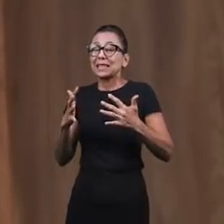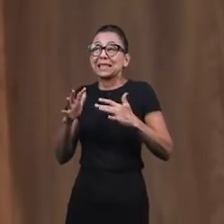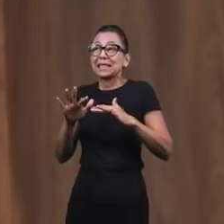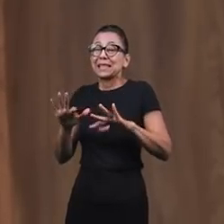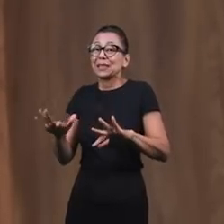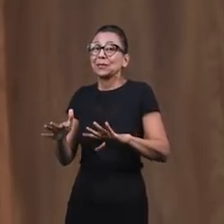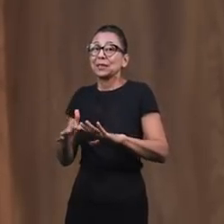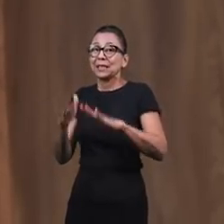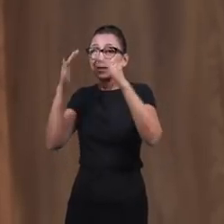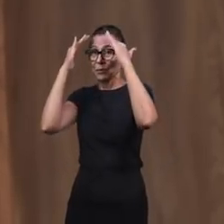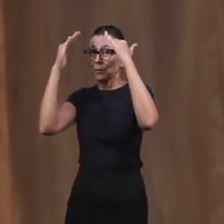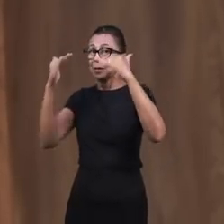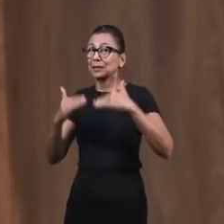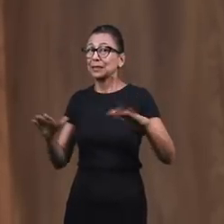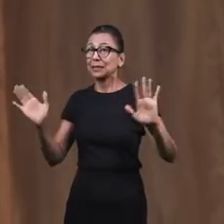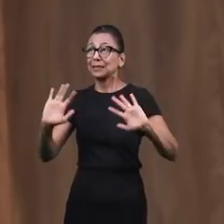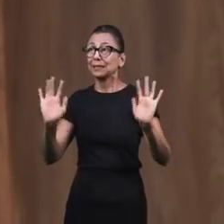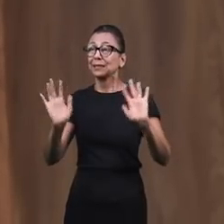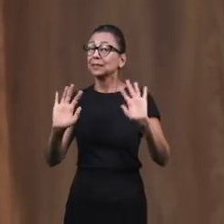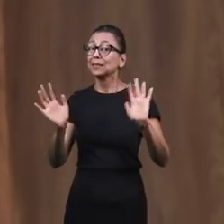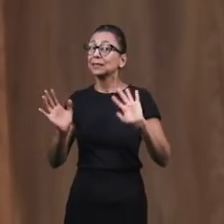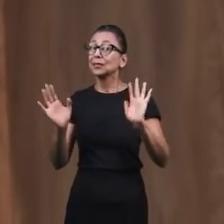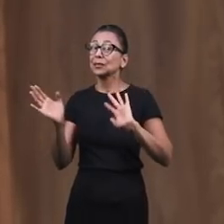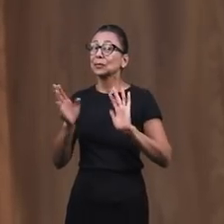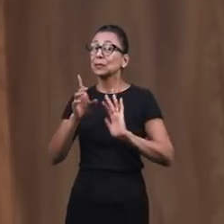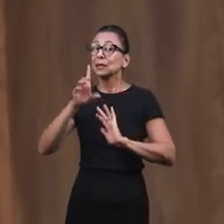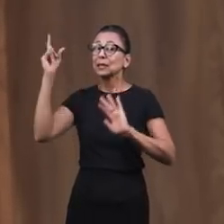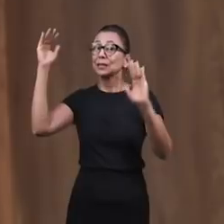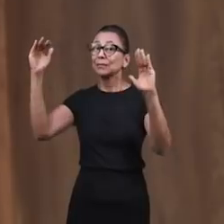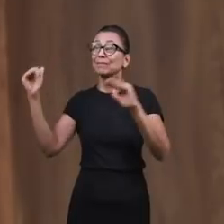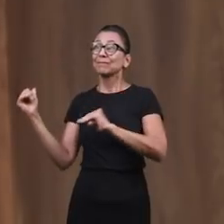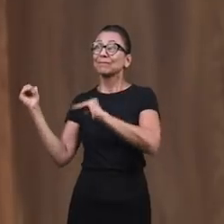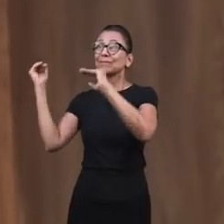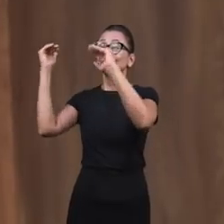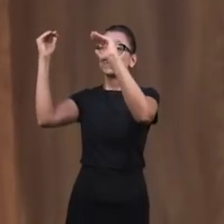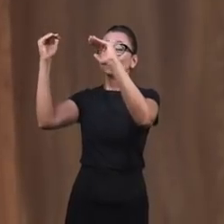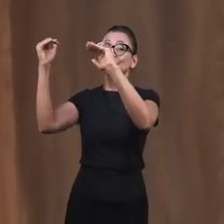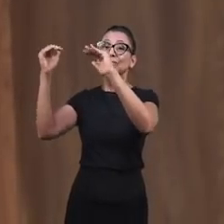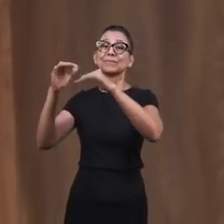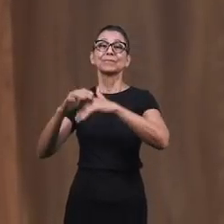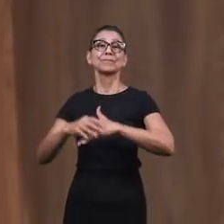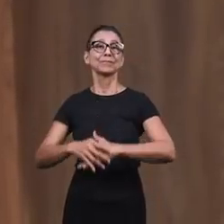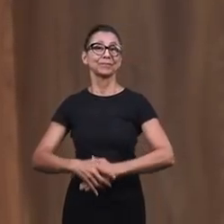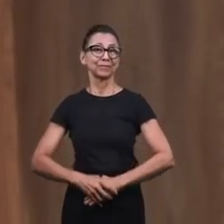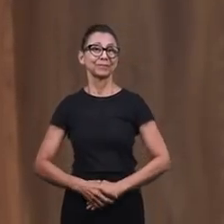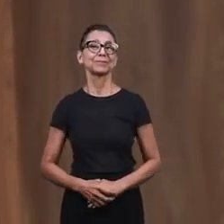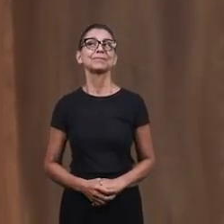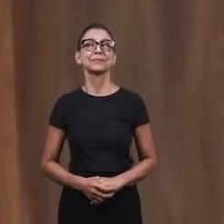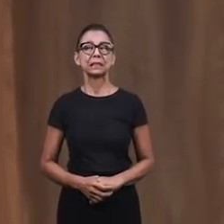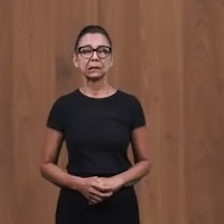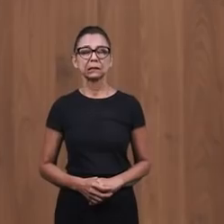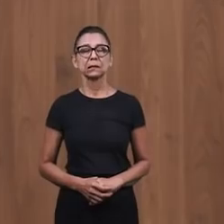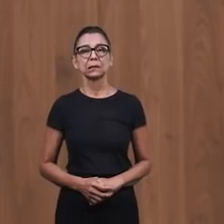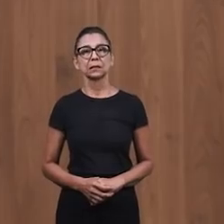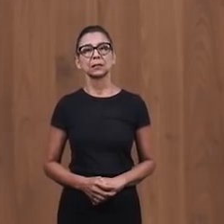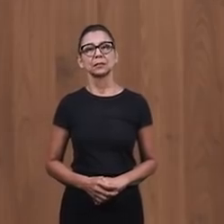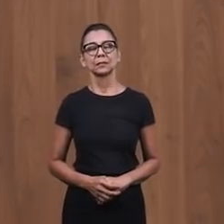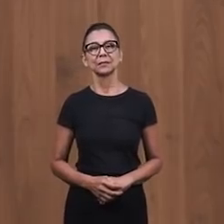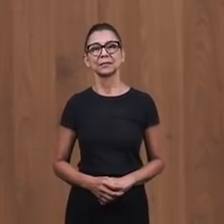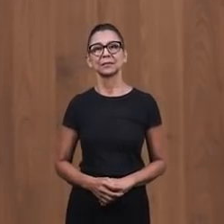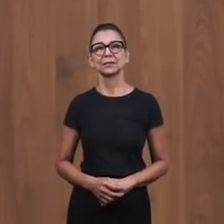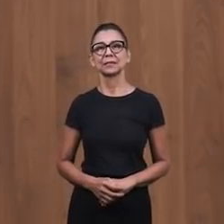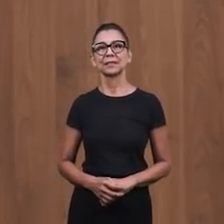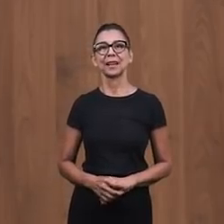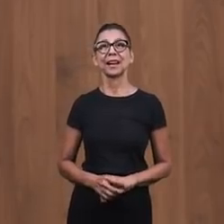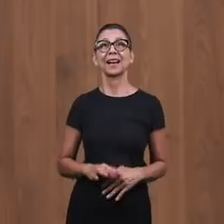querer desagradá-lo de forma alguma, colocar o Senhor acima de todas as coisas. E quando nós fazemos